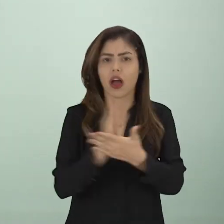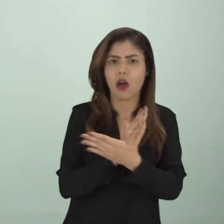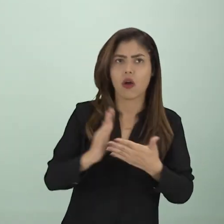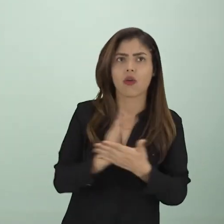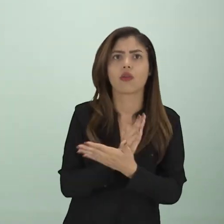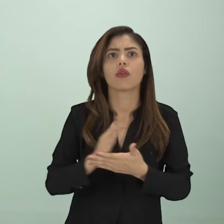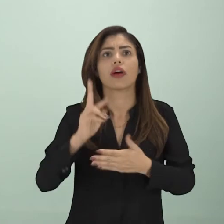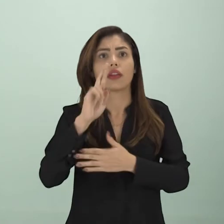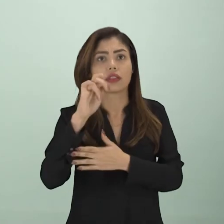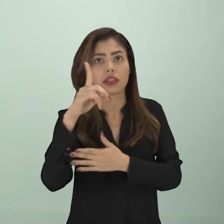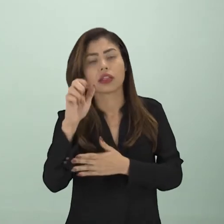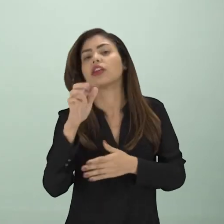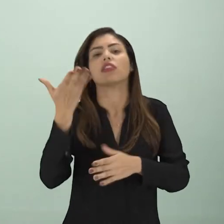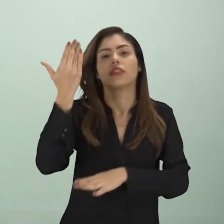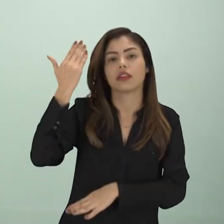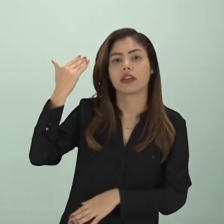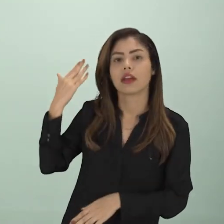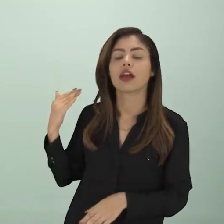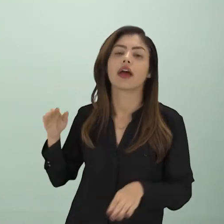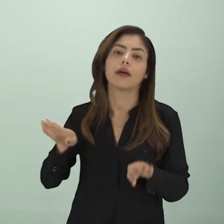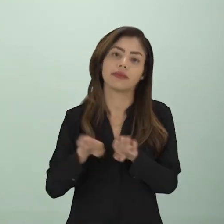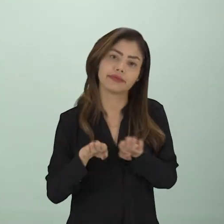algumas redes de televisão da época